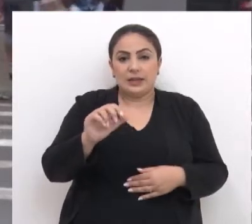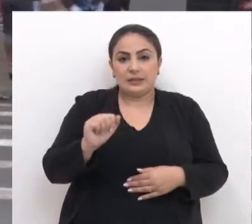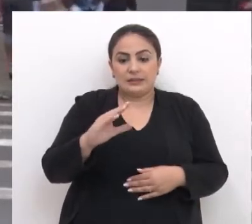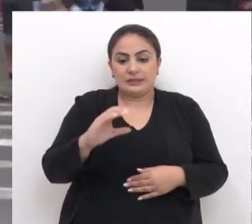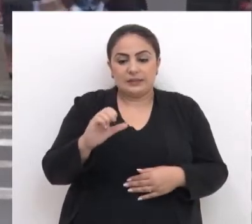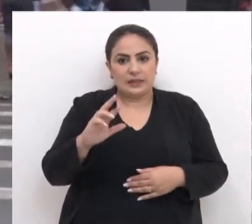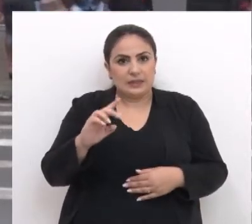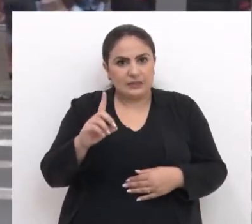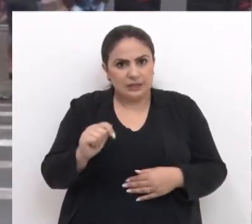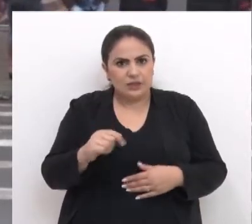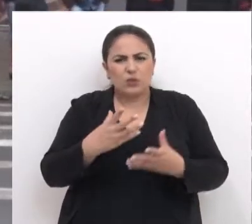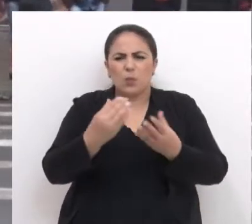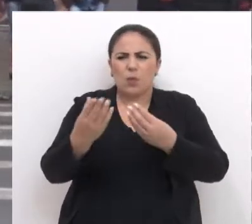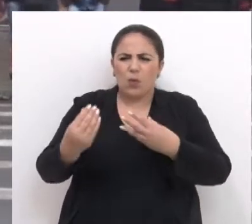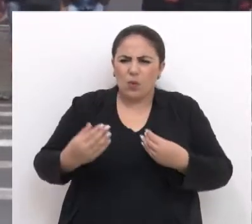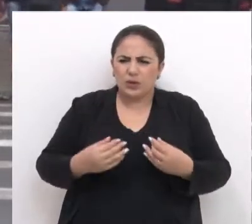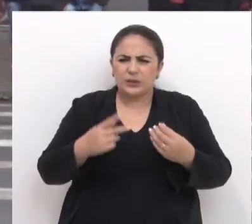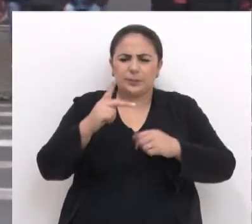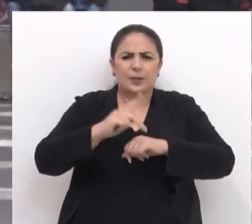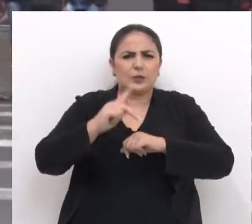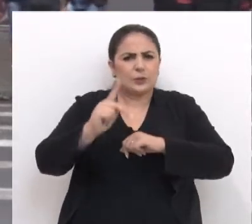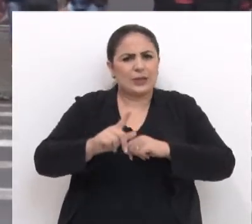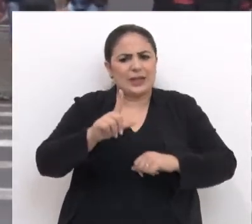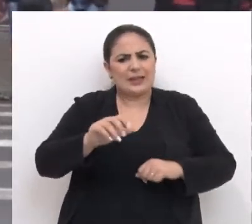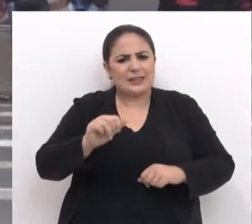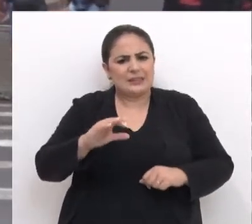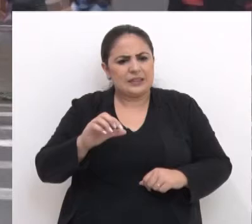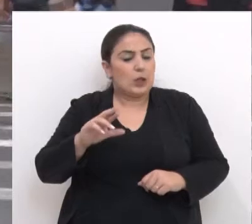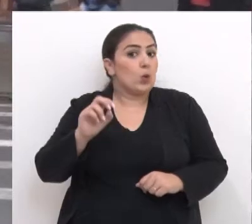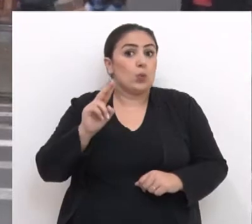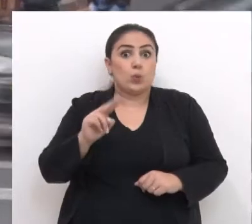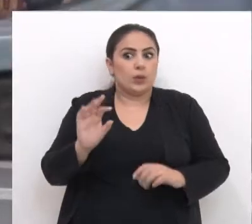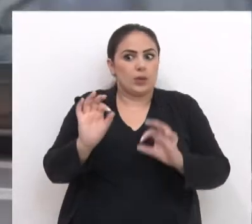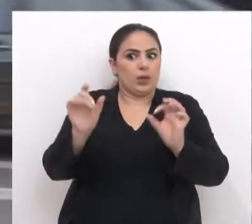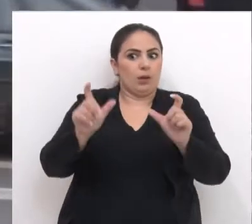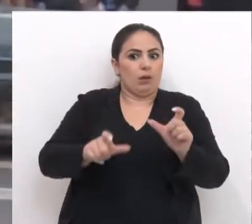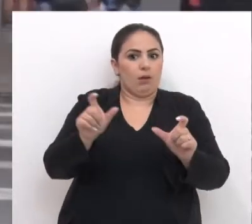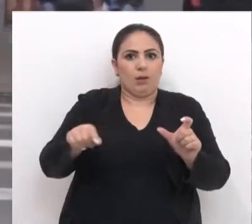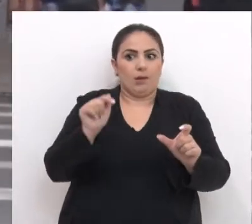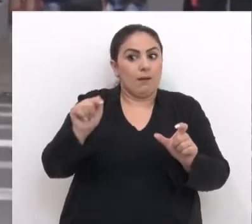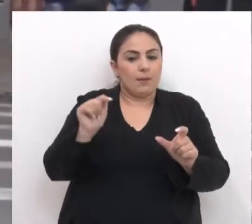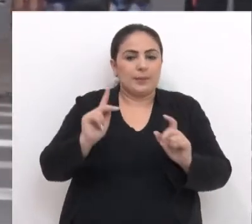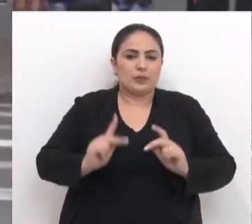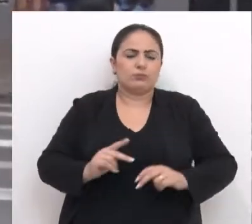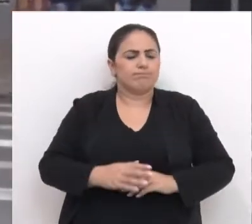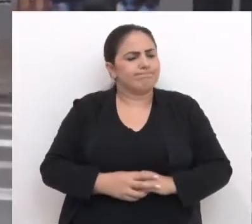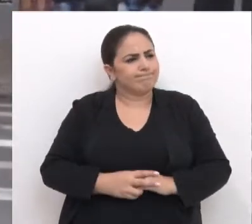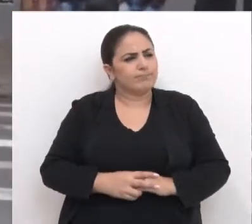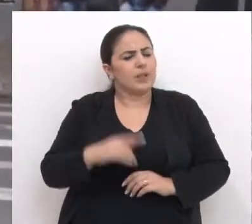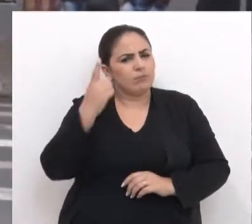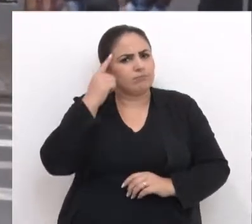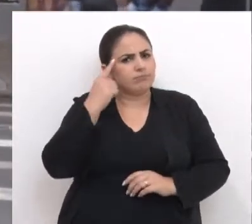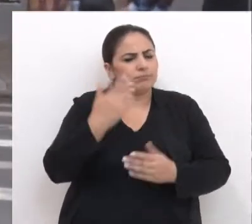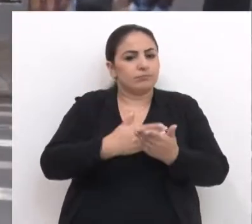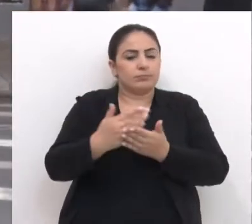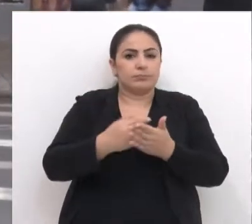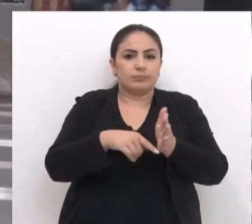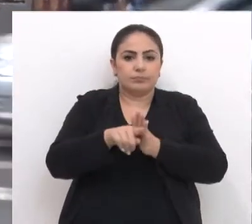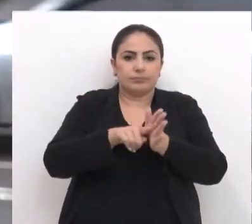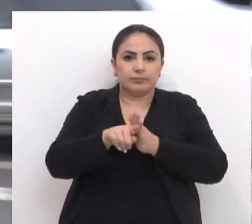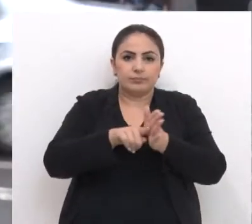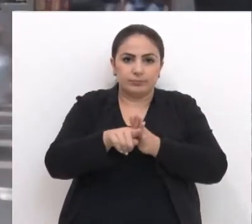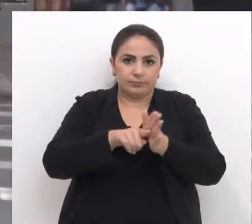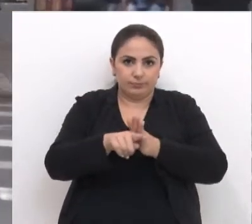Almeida Júnior. Tinha vários Lacerdas aqui em Passo Fundo, mas nenhum deles era ele. E aí que eu fui descobrir